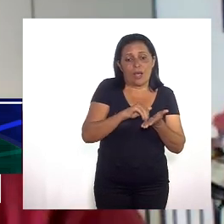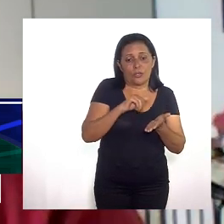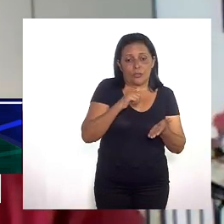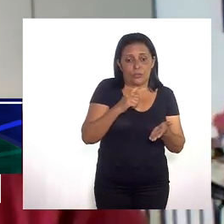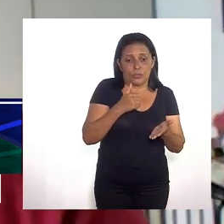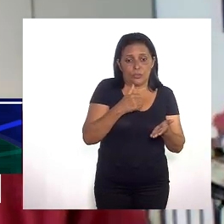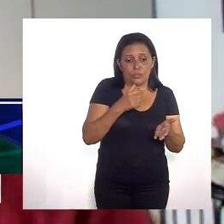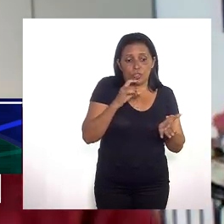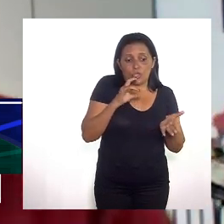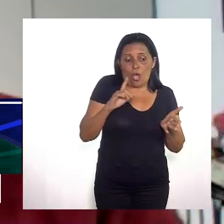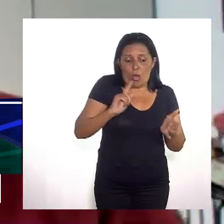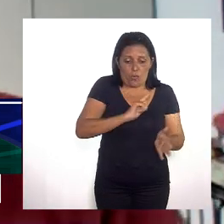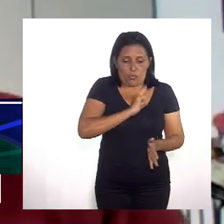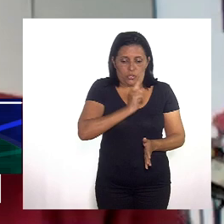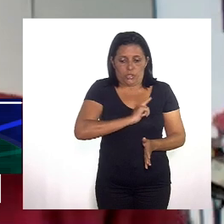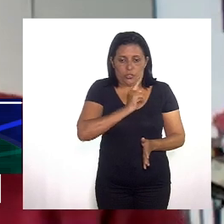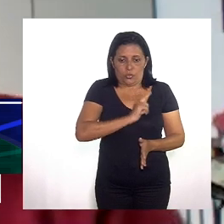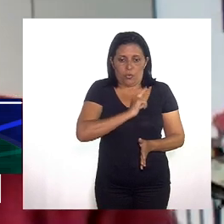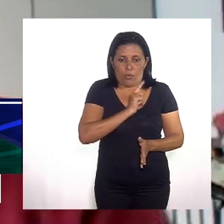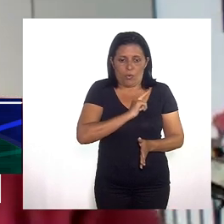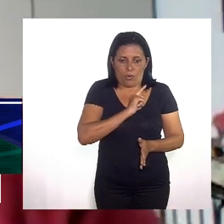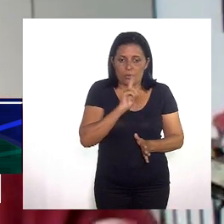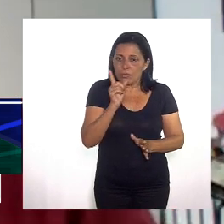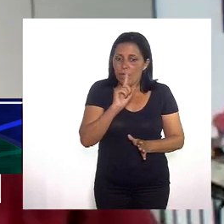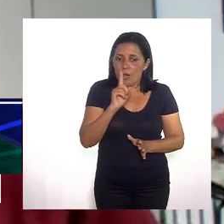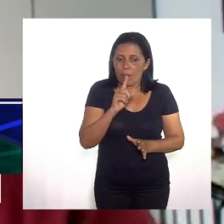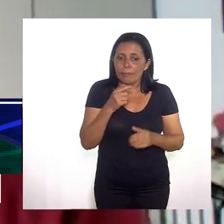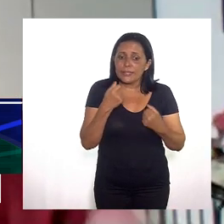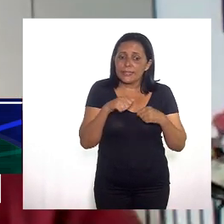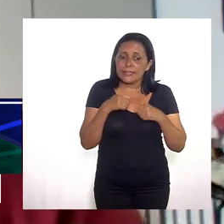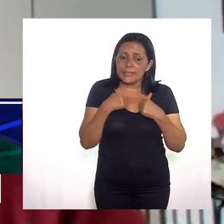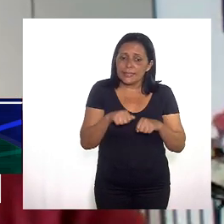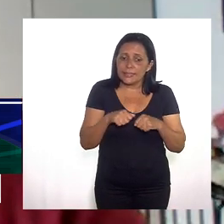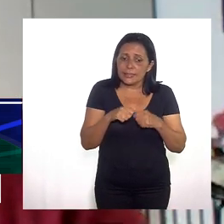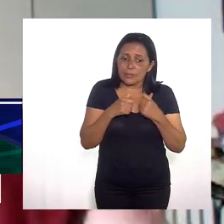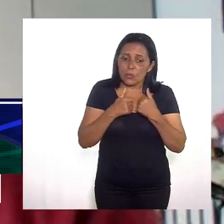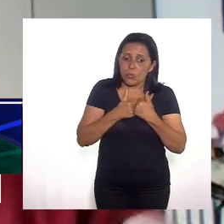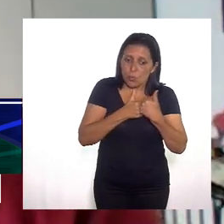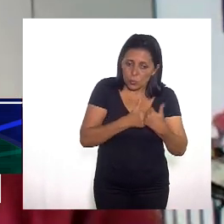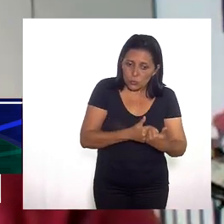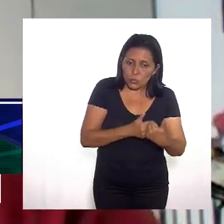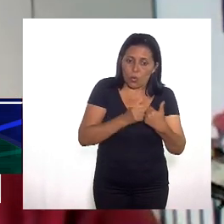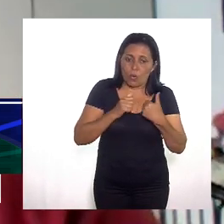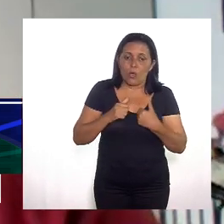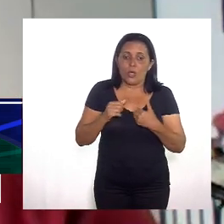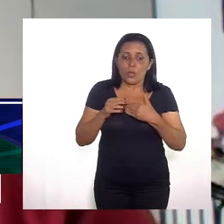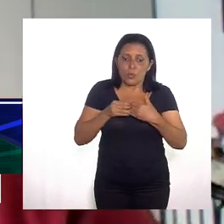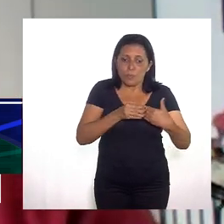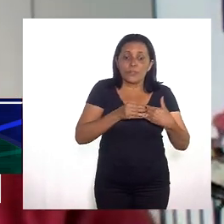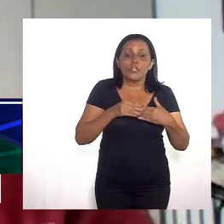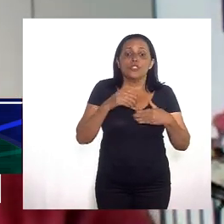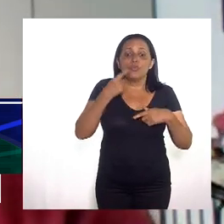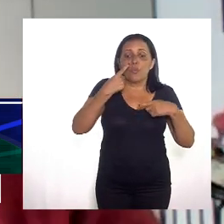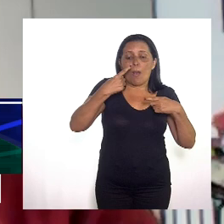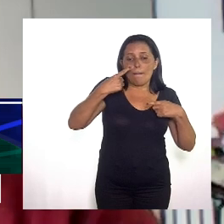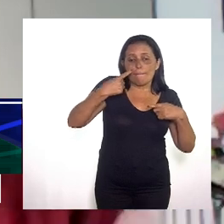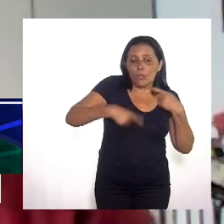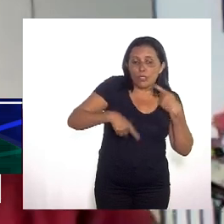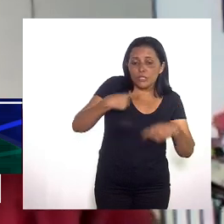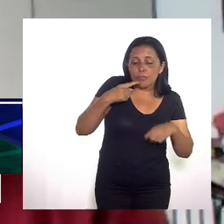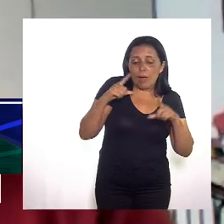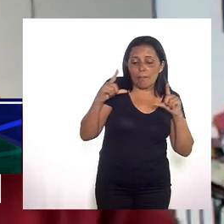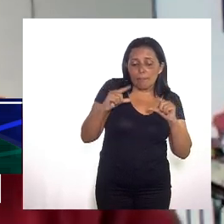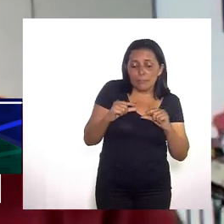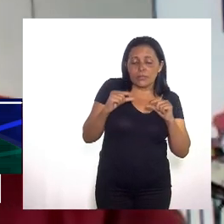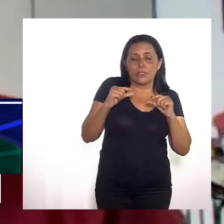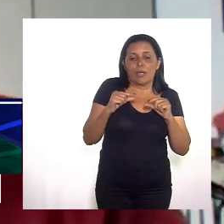o gestor da rede estadual. Ele tem que ser o condutor de uma política para minimizar os impactos da pandemia no